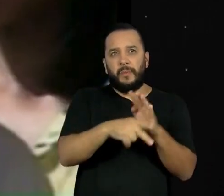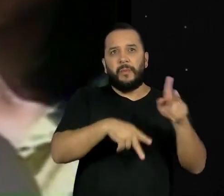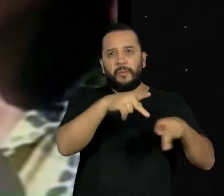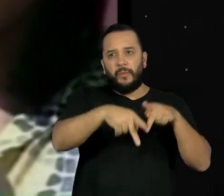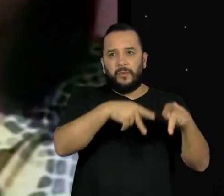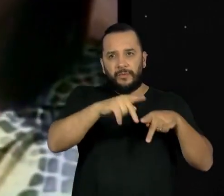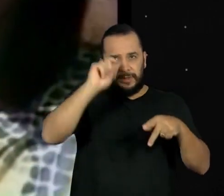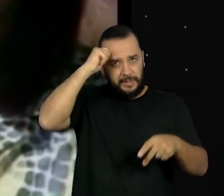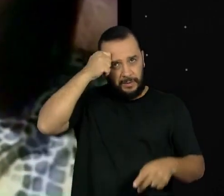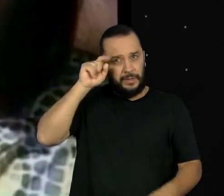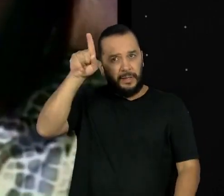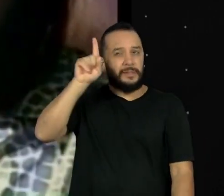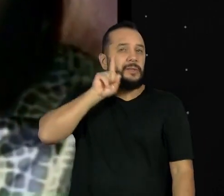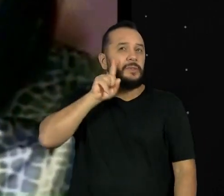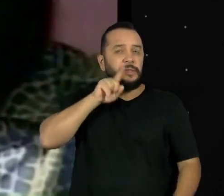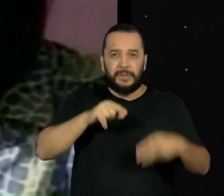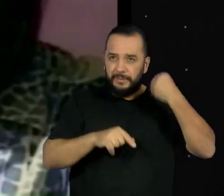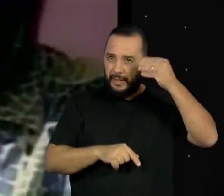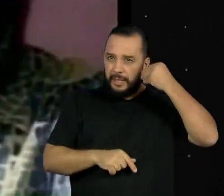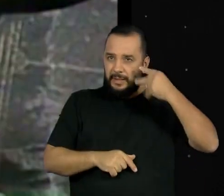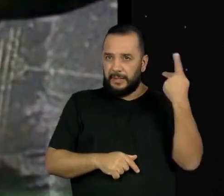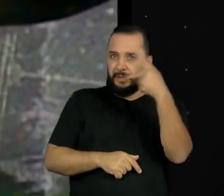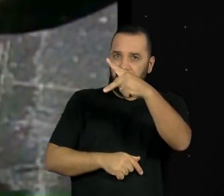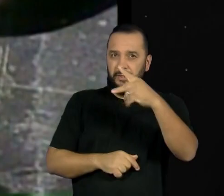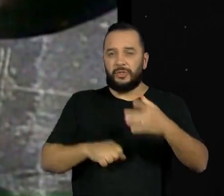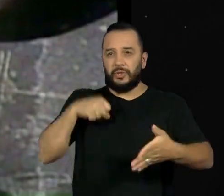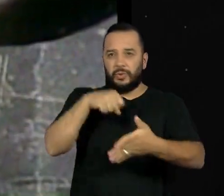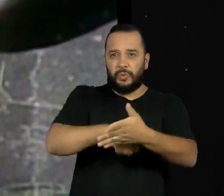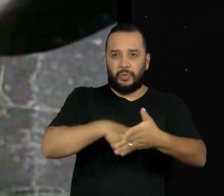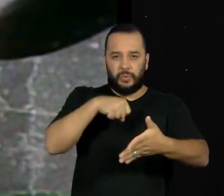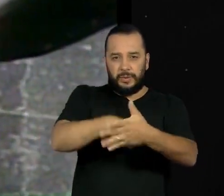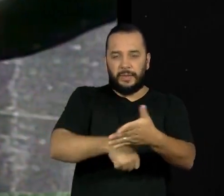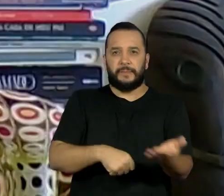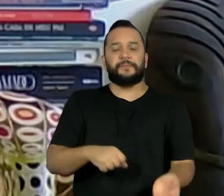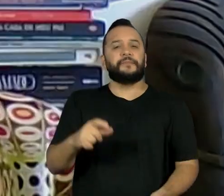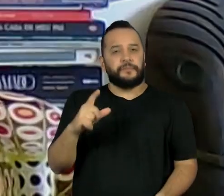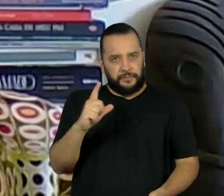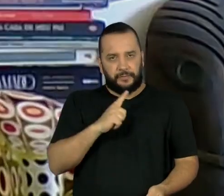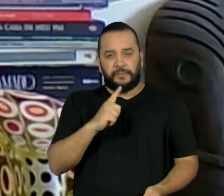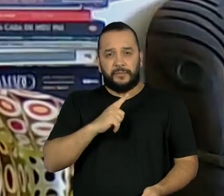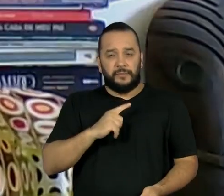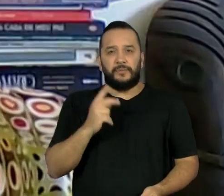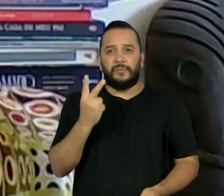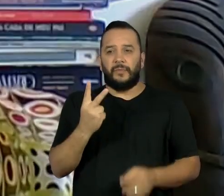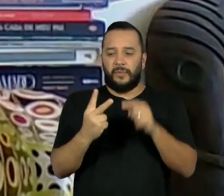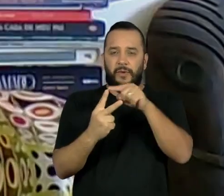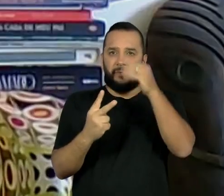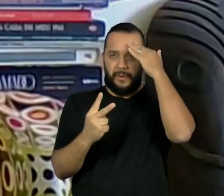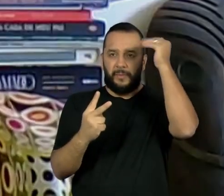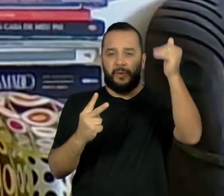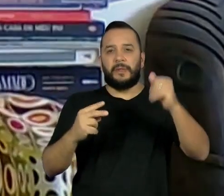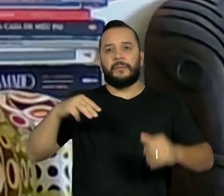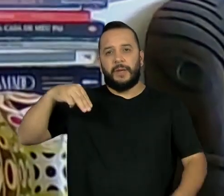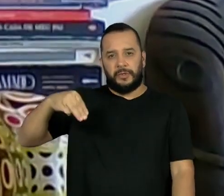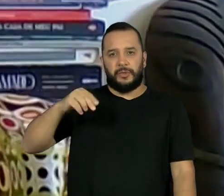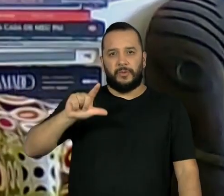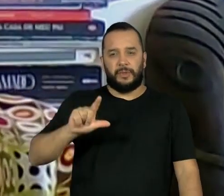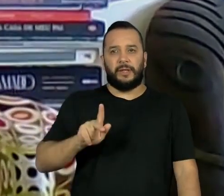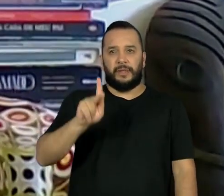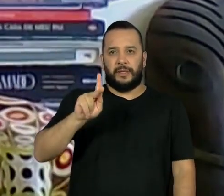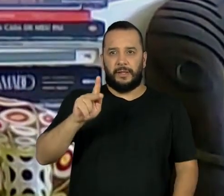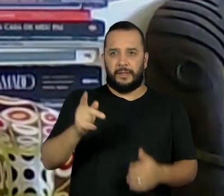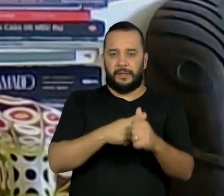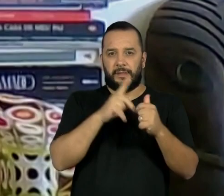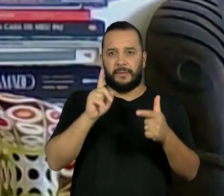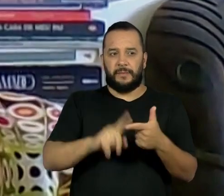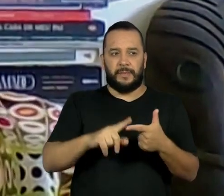Estados Unidos está vivenciando. Nesta luta, nós teremos 2 grandes ícones. Nós teremos Martin Luther King e